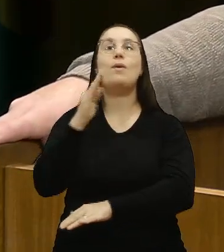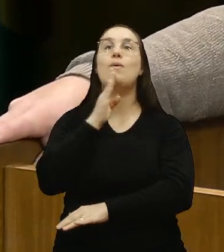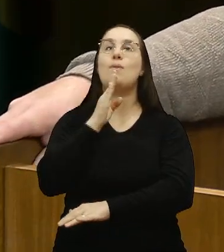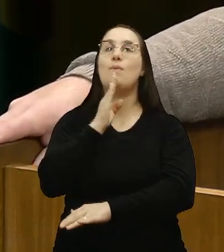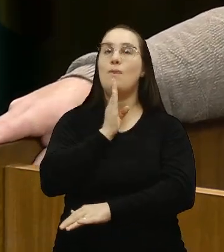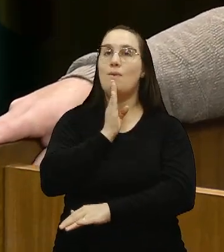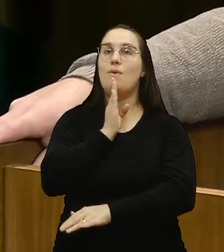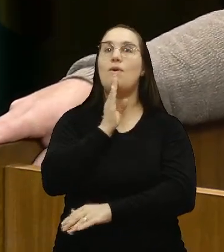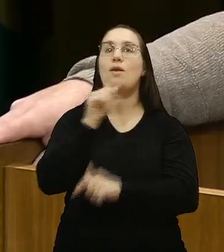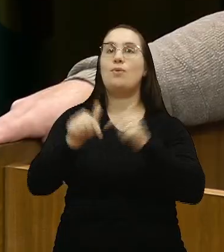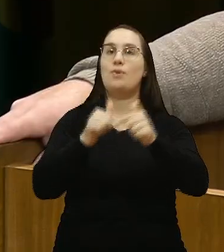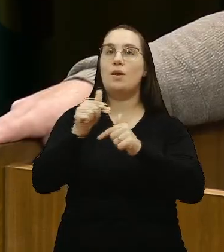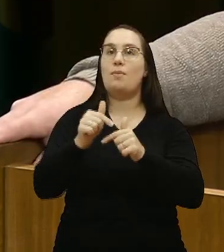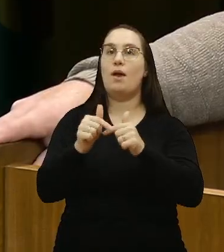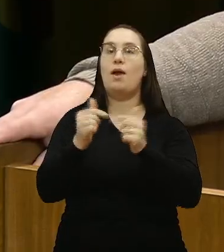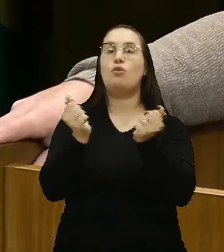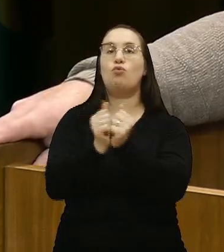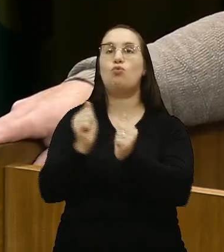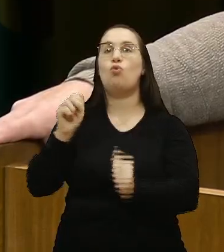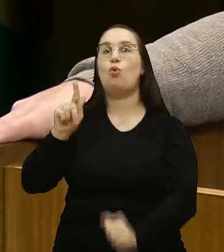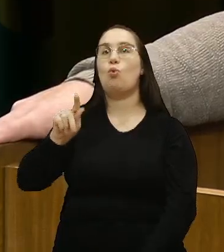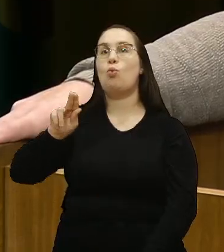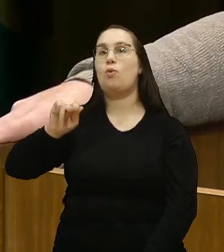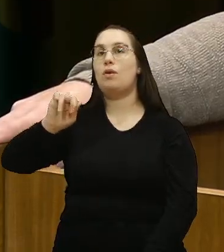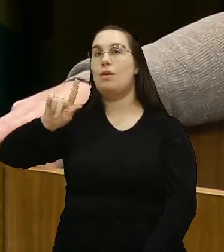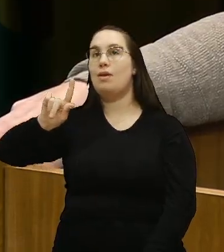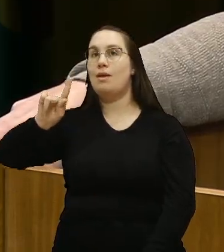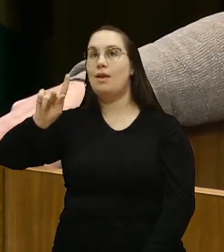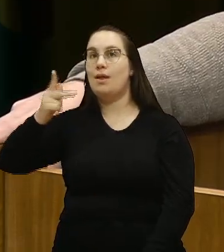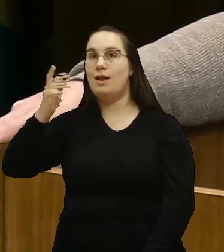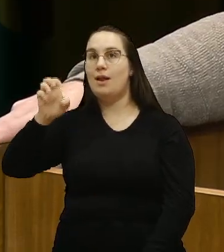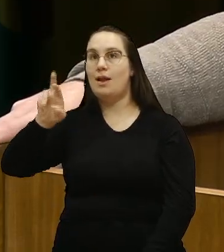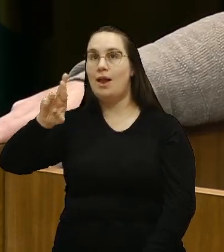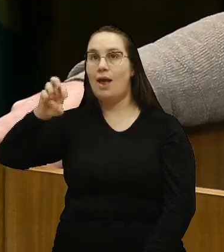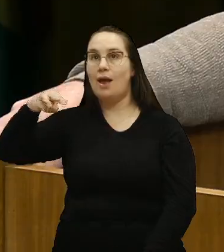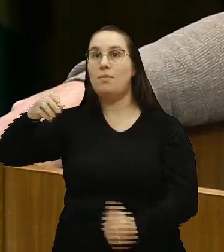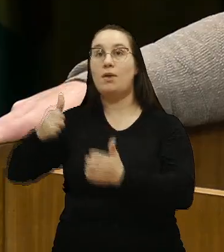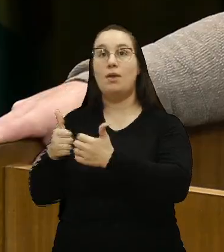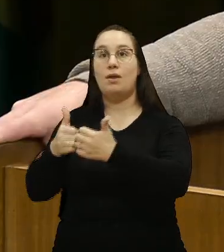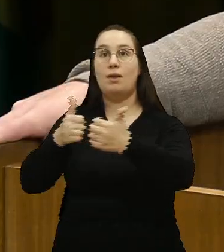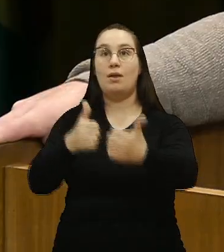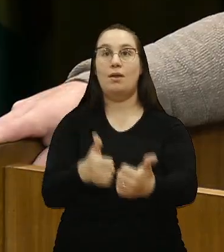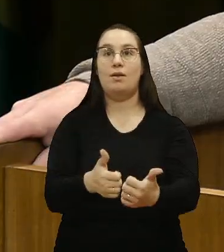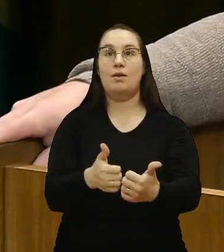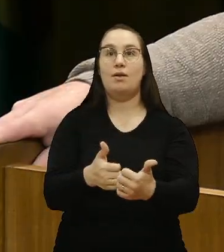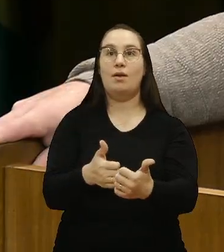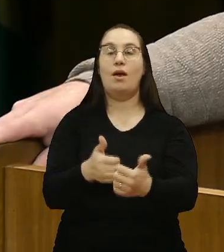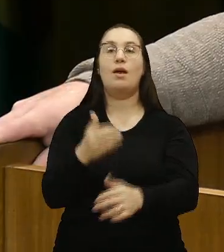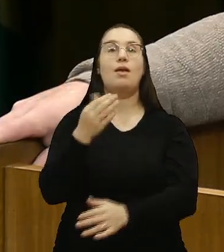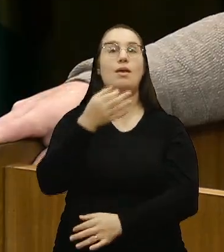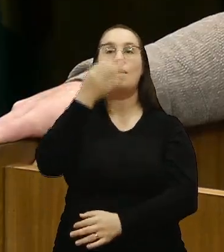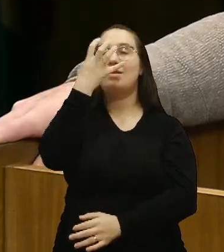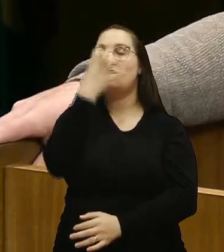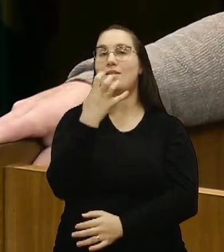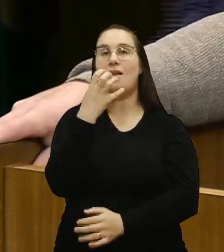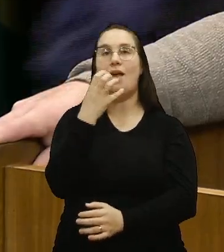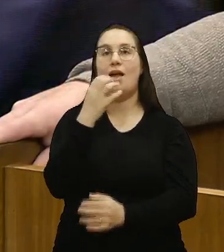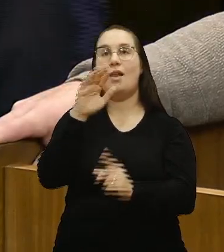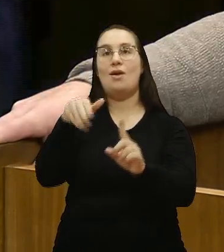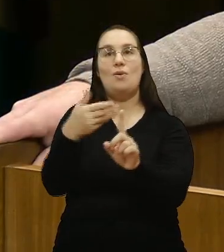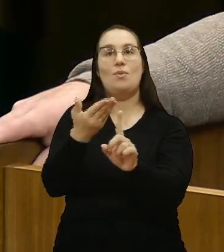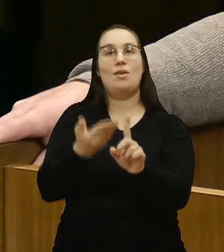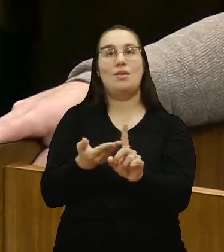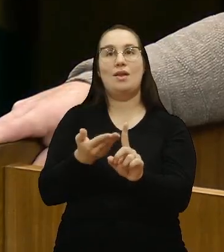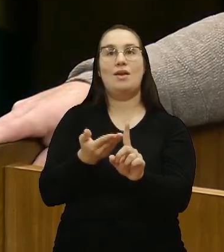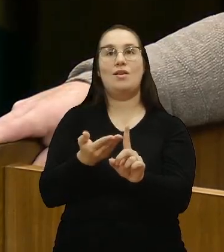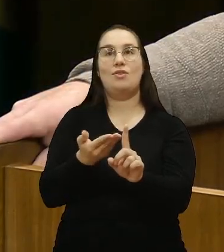bem, através do Guilherme, acompanho. Fica aqui, então, essa sincera homenagem, uma homenagem que a